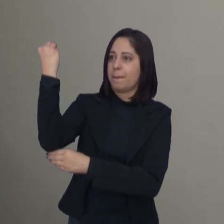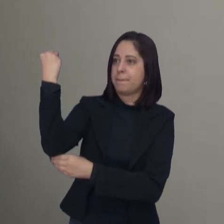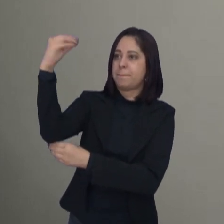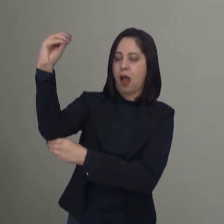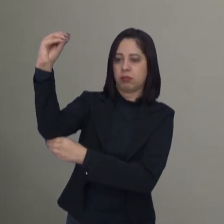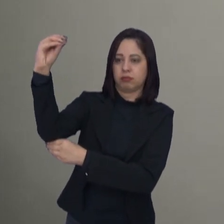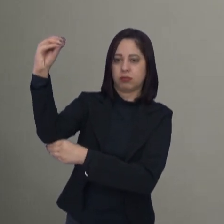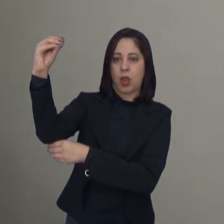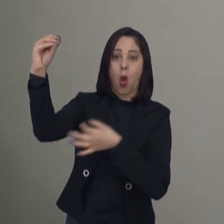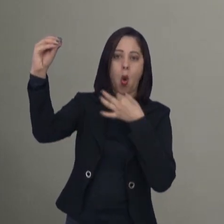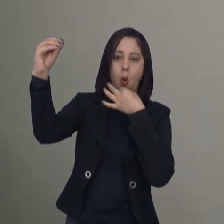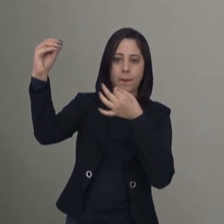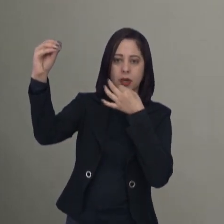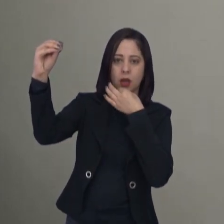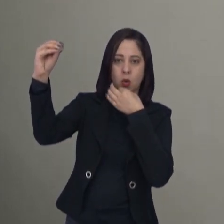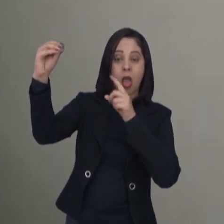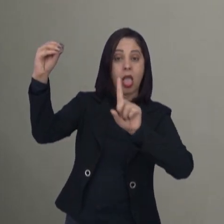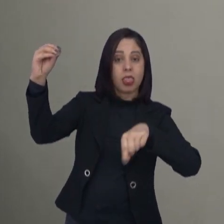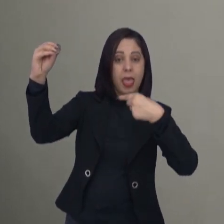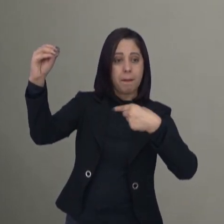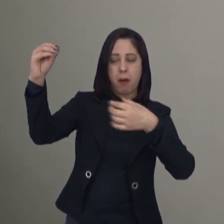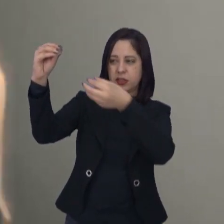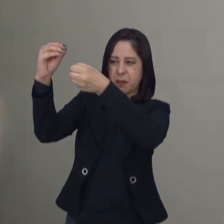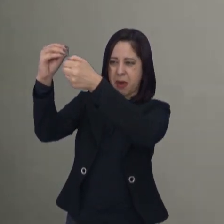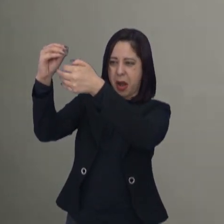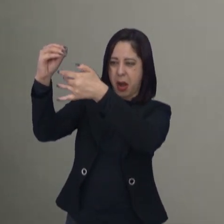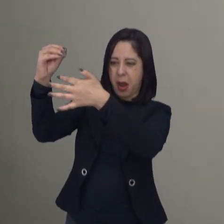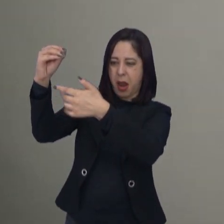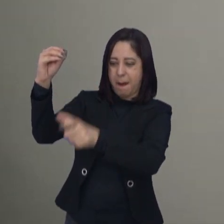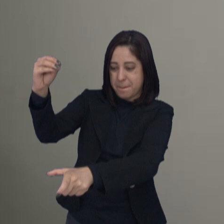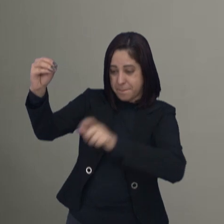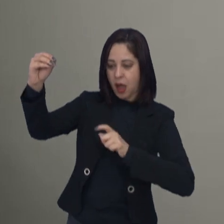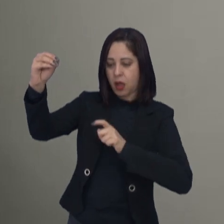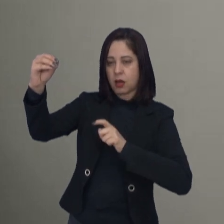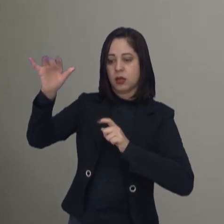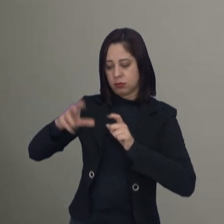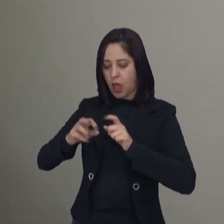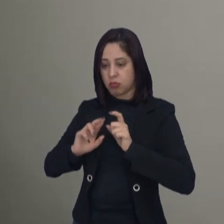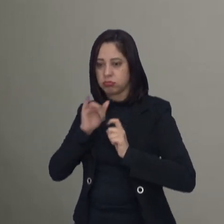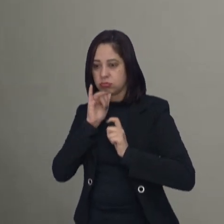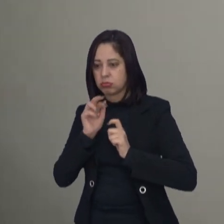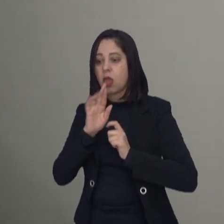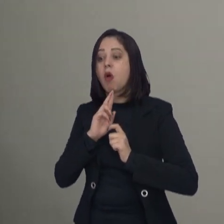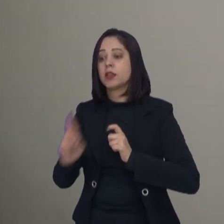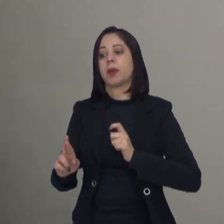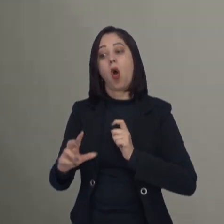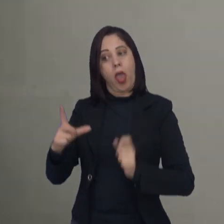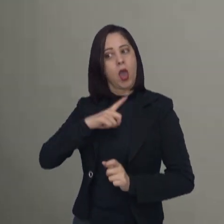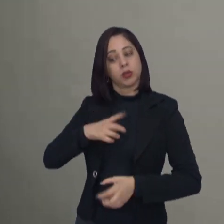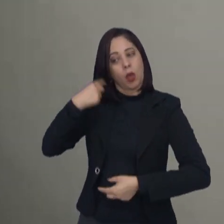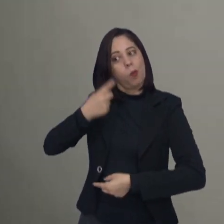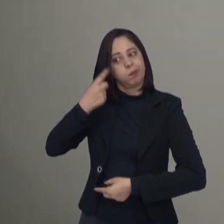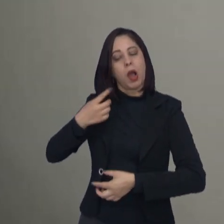sempre monitorando as minhas redes sociais, está sempre observando qualquer coisa que falam contra mim, as pessoas já ficam com esse receio, entendeu? Porque elas